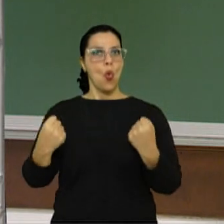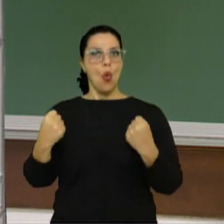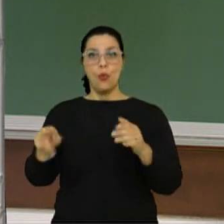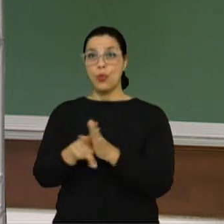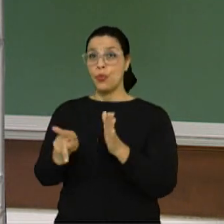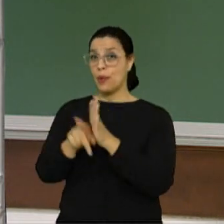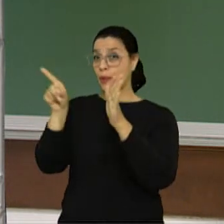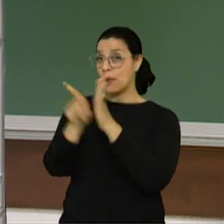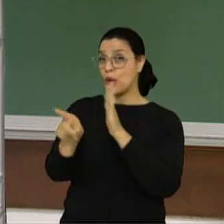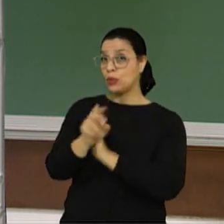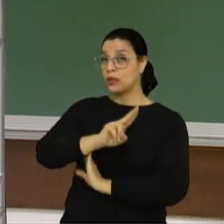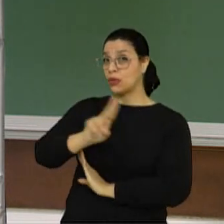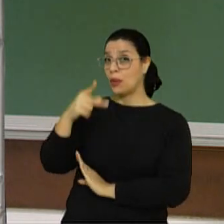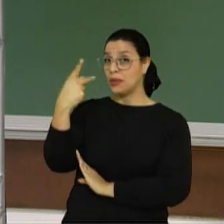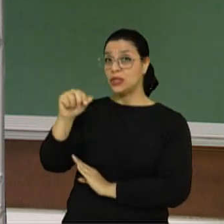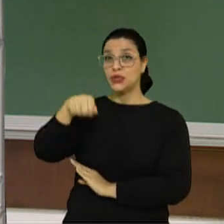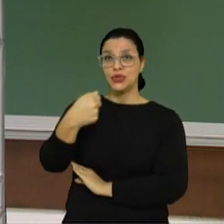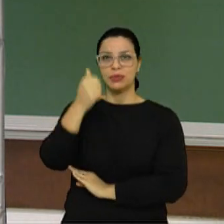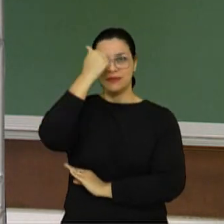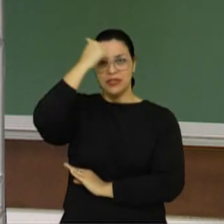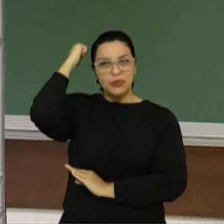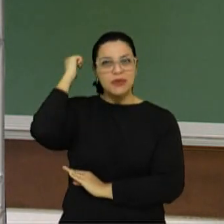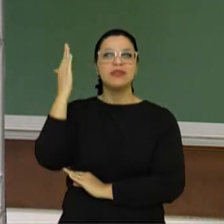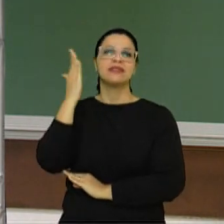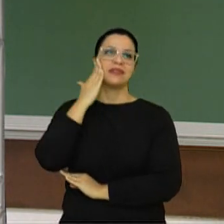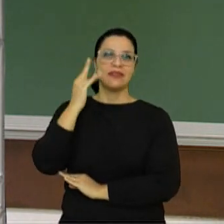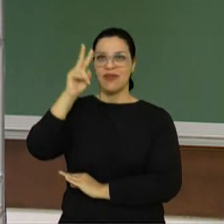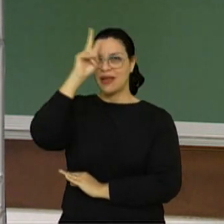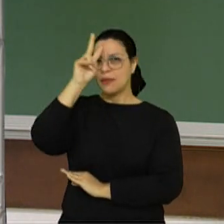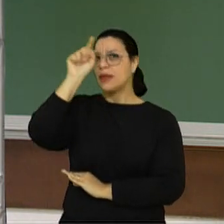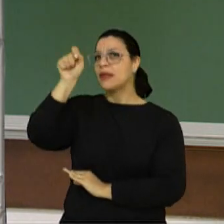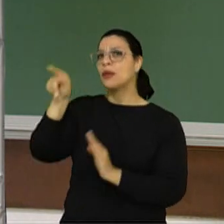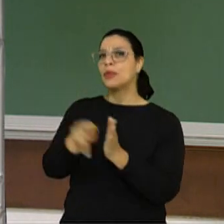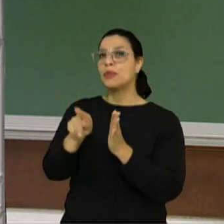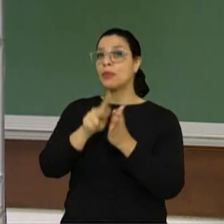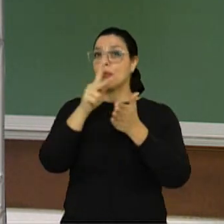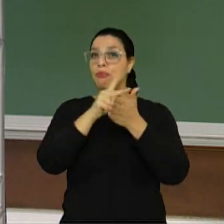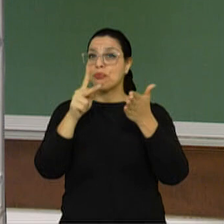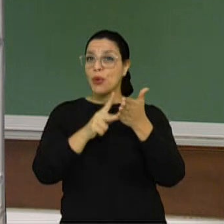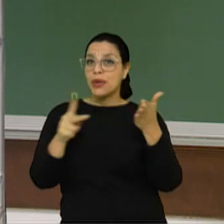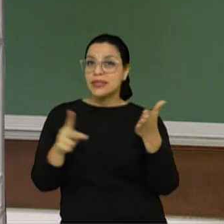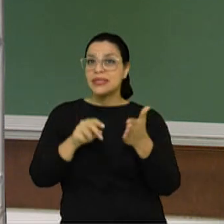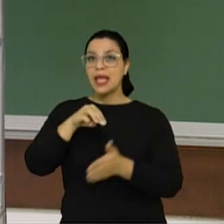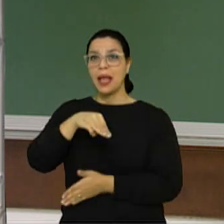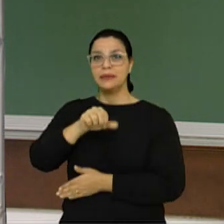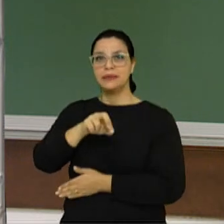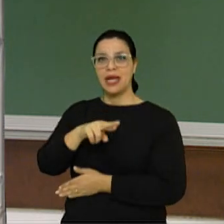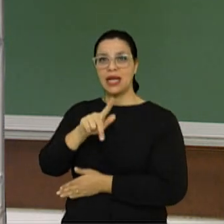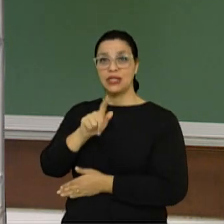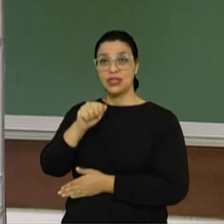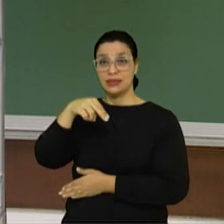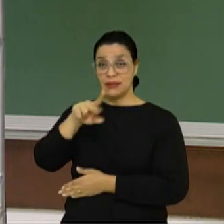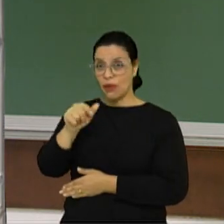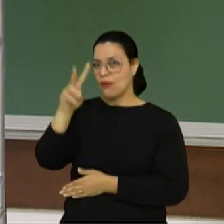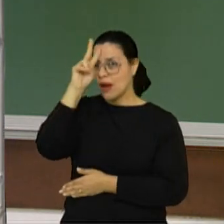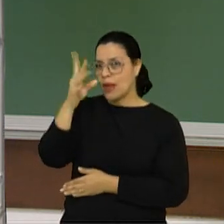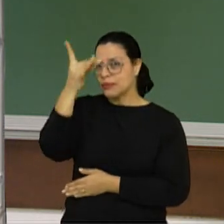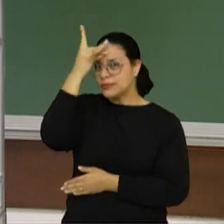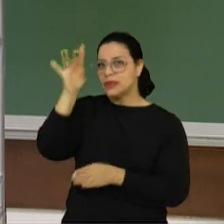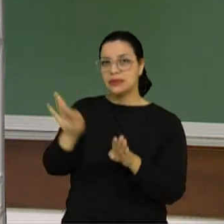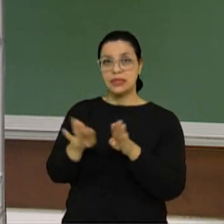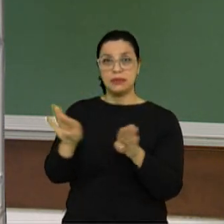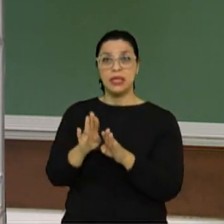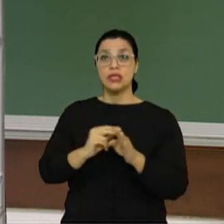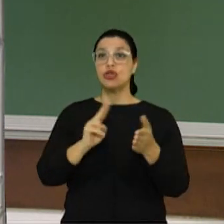alguma questão com o nome deles no vestibular, você vai se lembrar de quem? Poesia marginal. É isso aí. Saibam que esses nomes